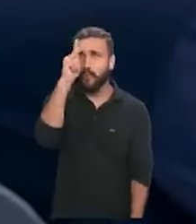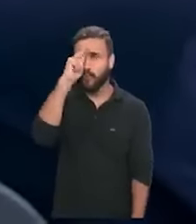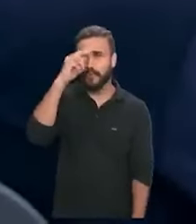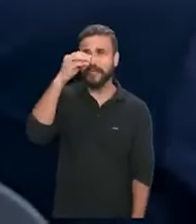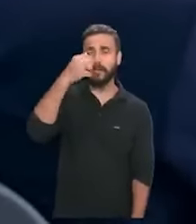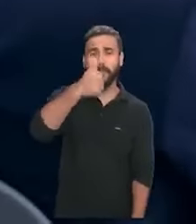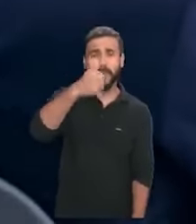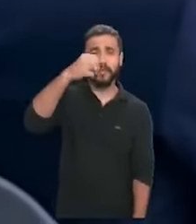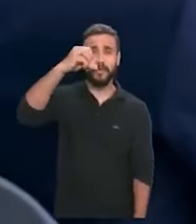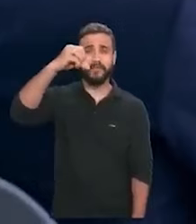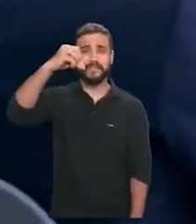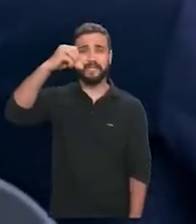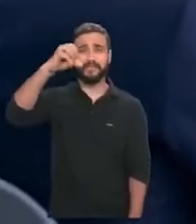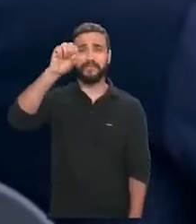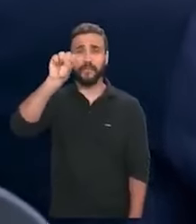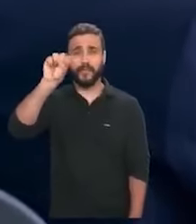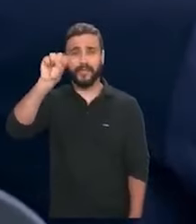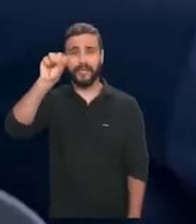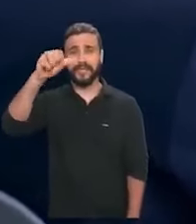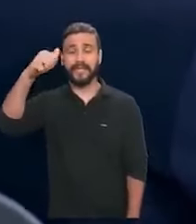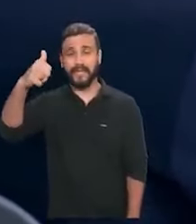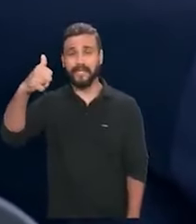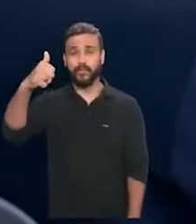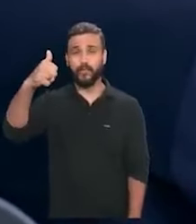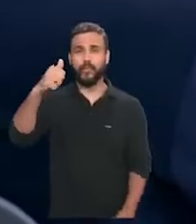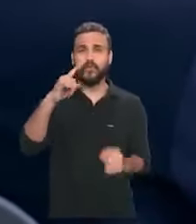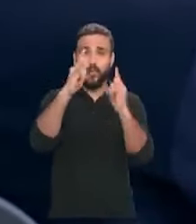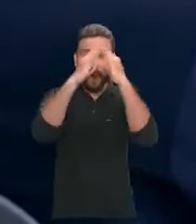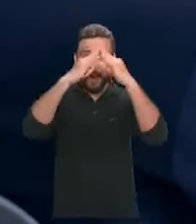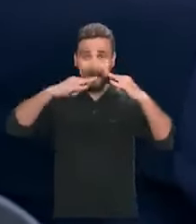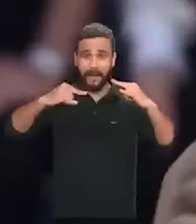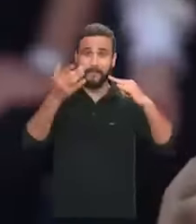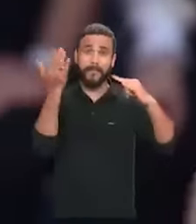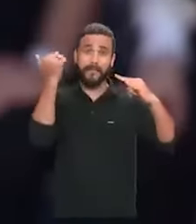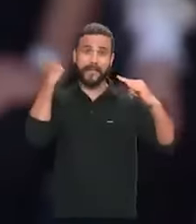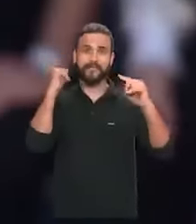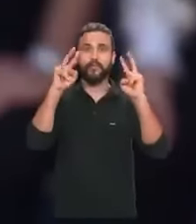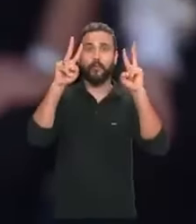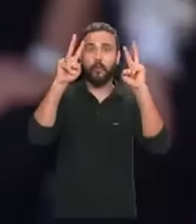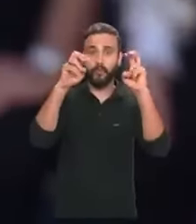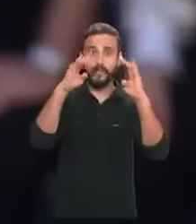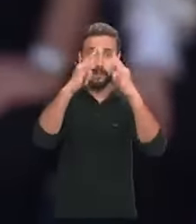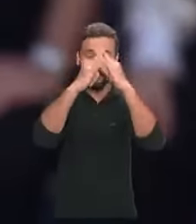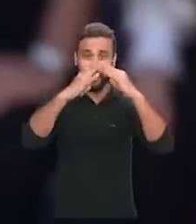num acampamento em São José do Rio Preto, cujo tema era Apocalipse Agora.